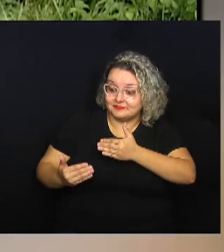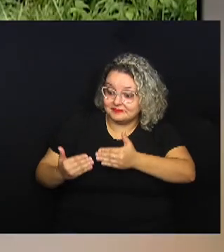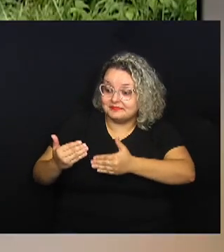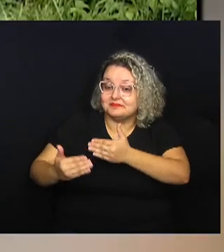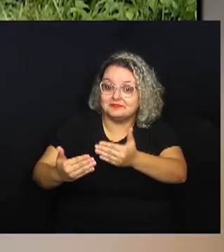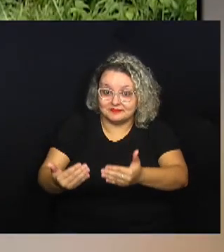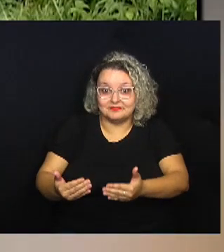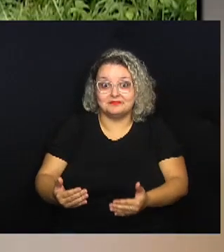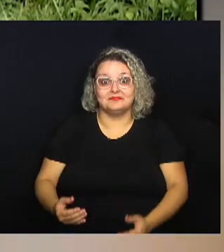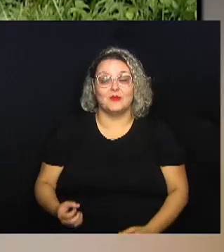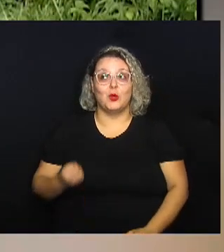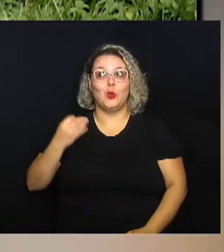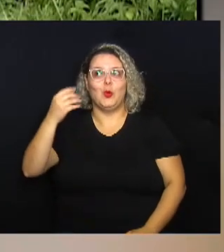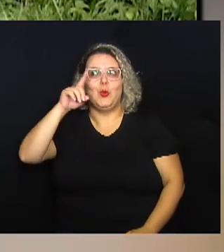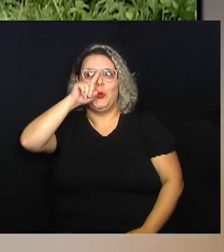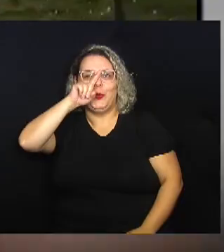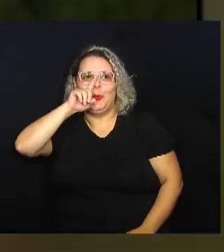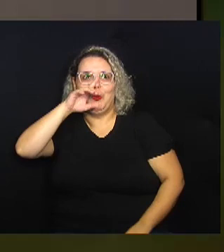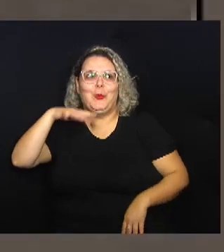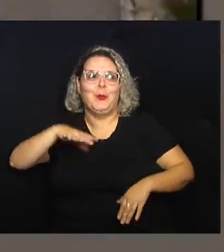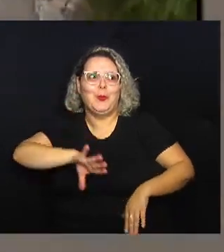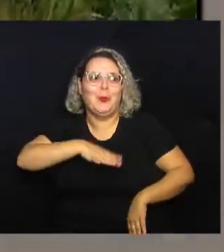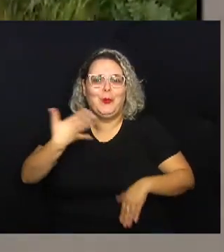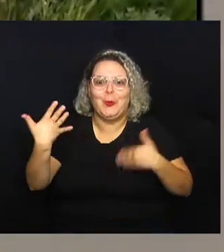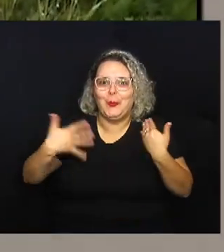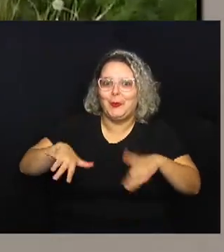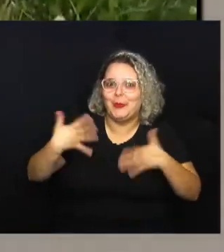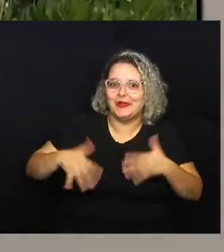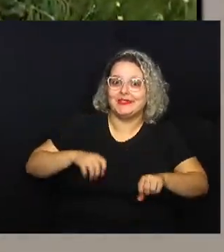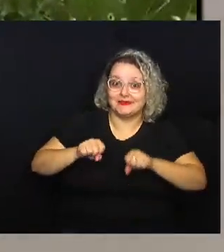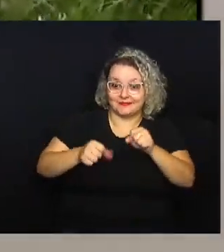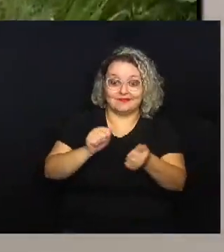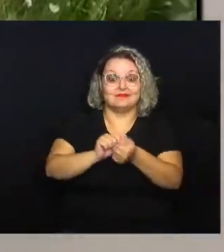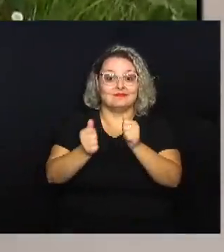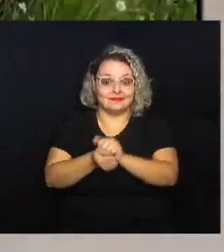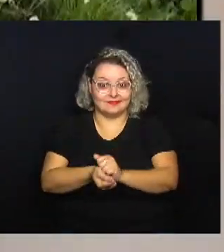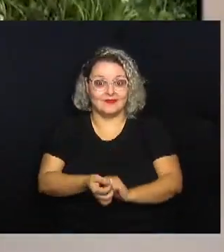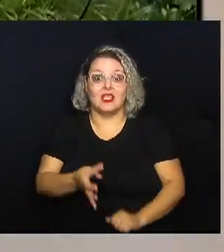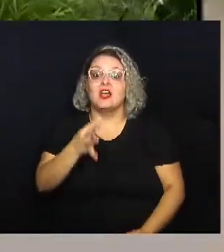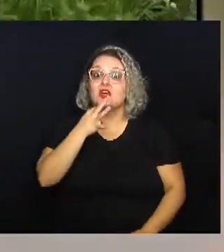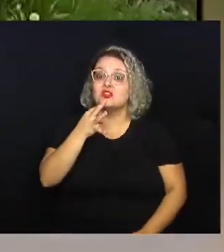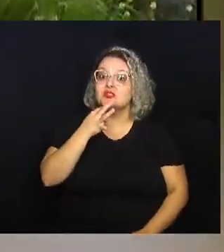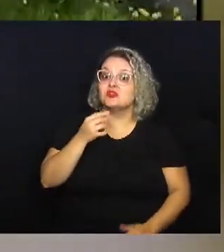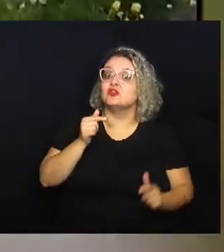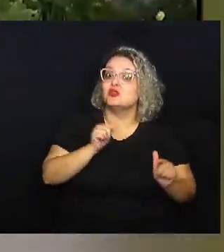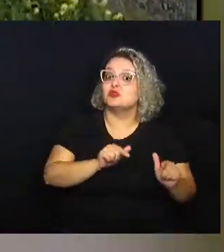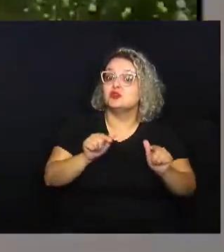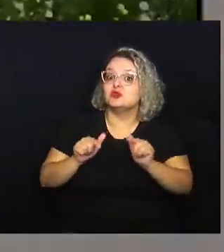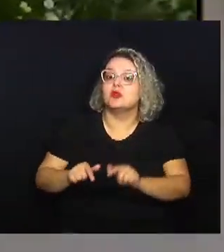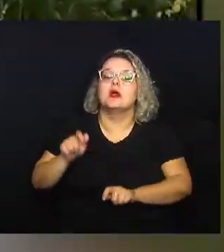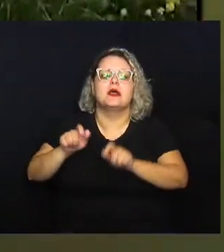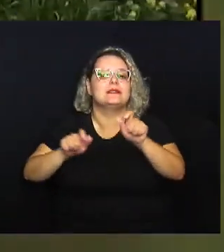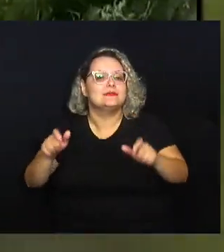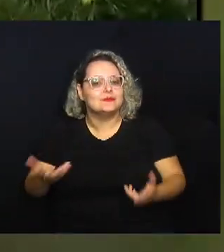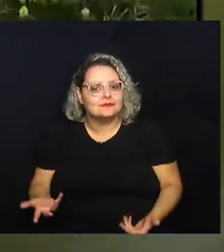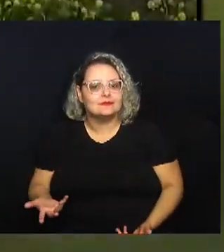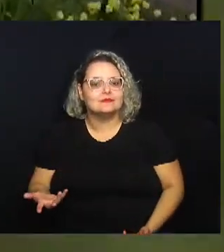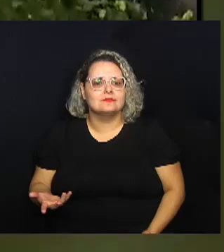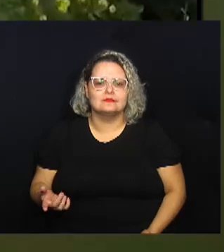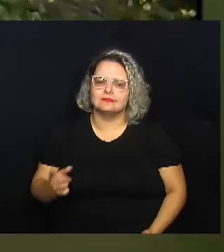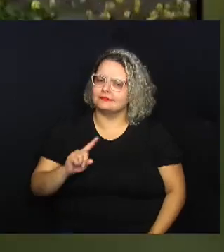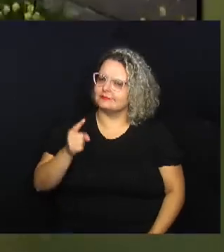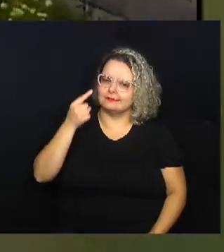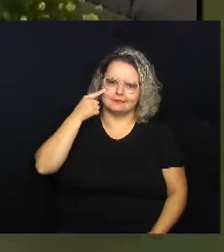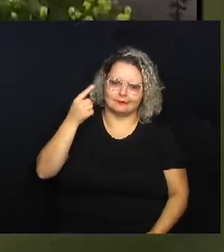desta aventura pelo mundo na bicicleta adaptada eles vão conhecendo locais e pessoas mas não pense